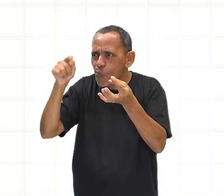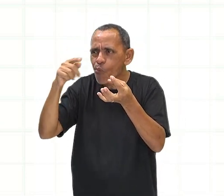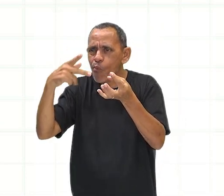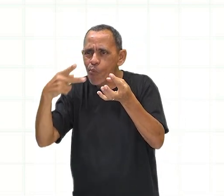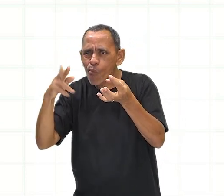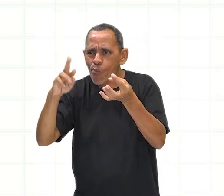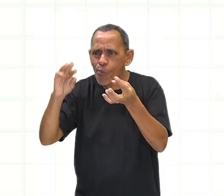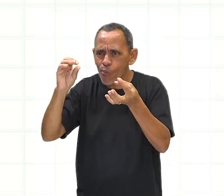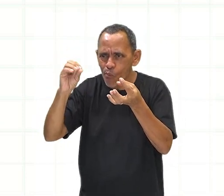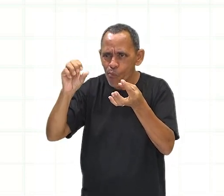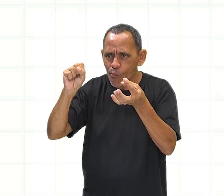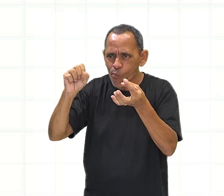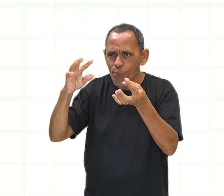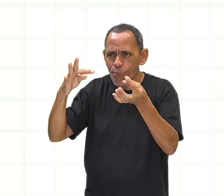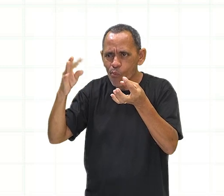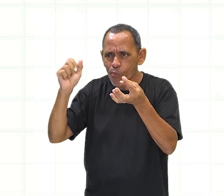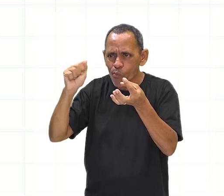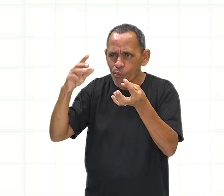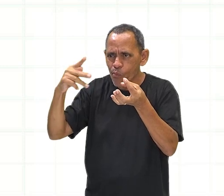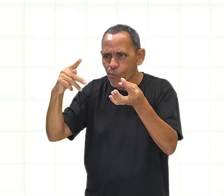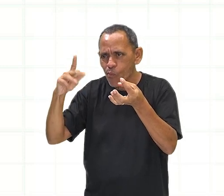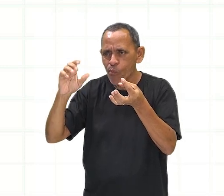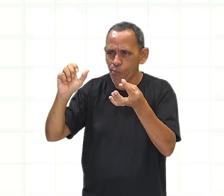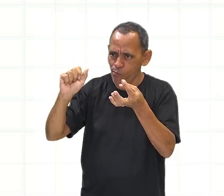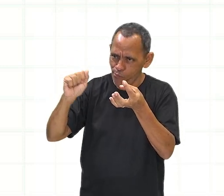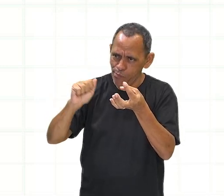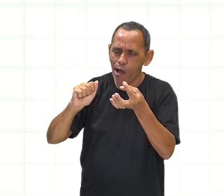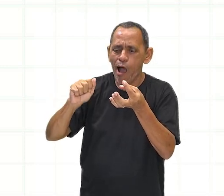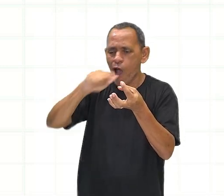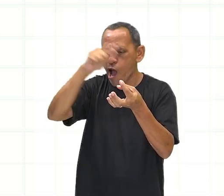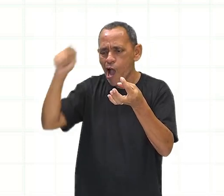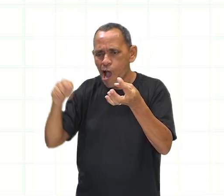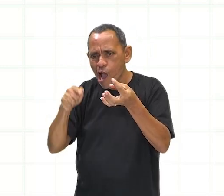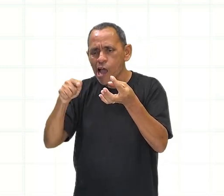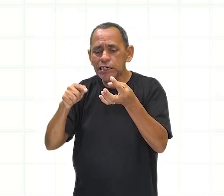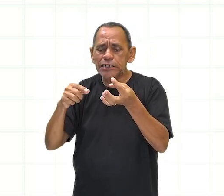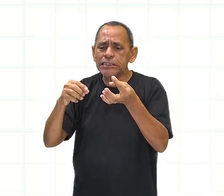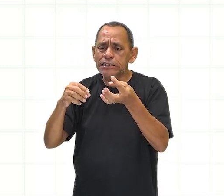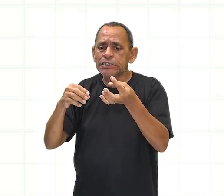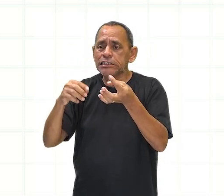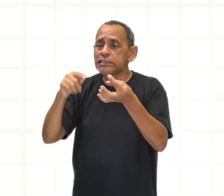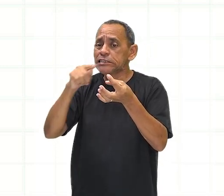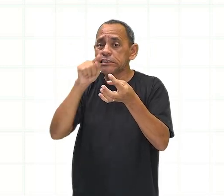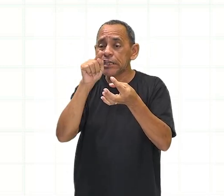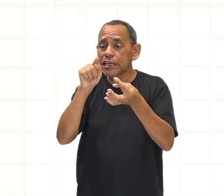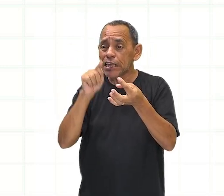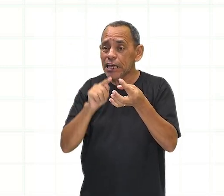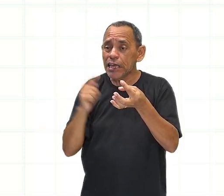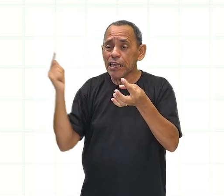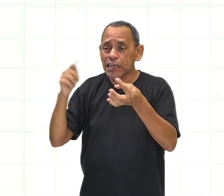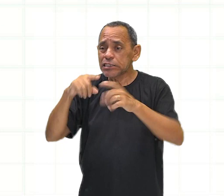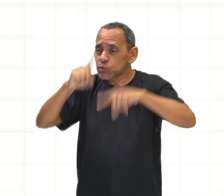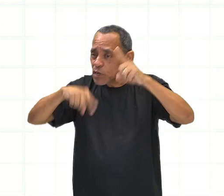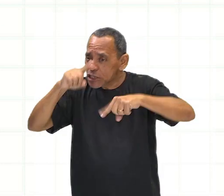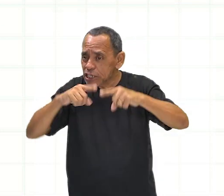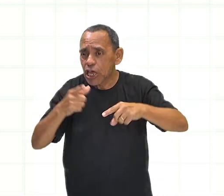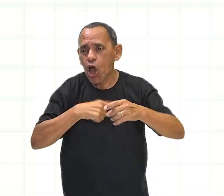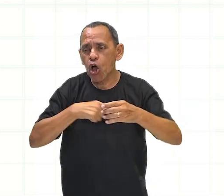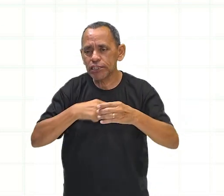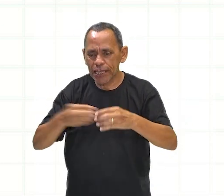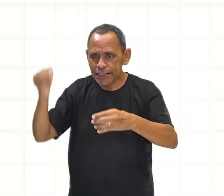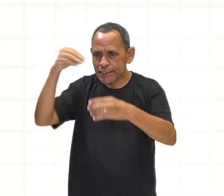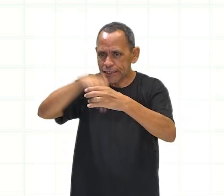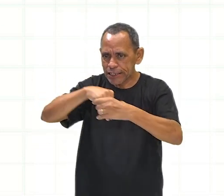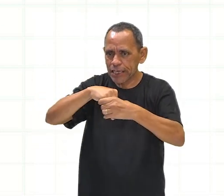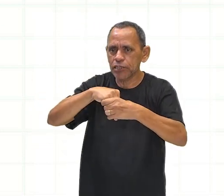núcleo, né? Contendo ali as informações genéticas, né? O núcleo aí do espermatozoide. Tem o acrossoma,